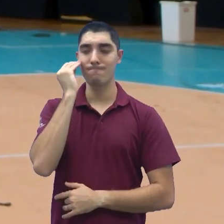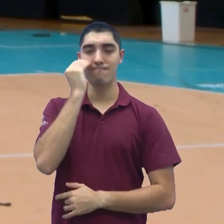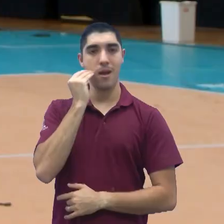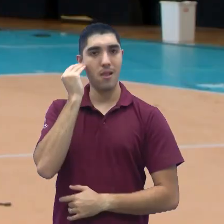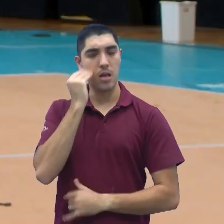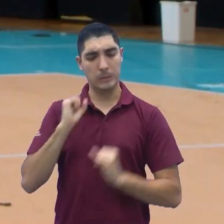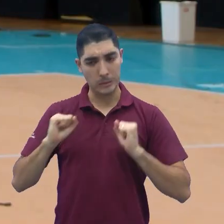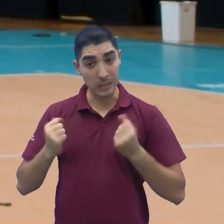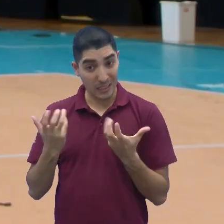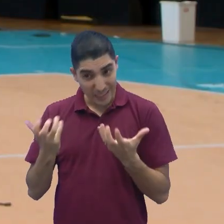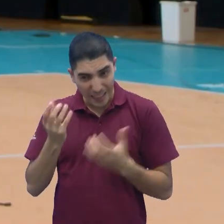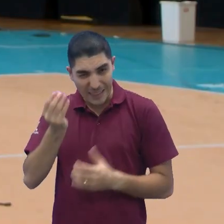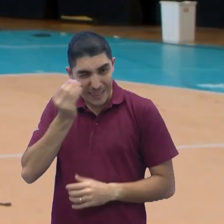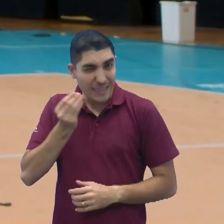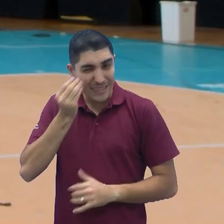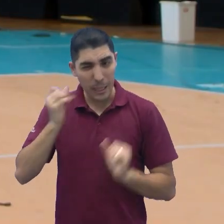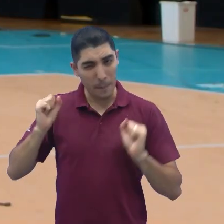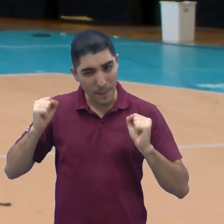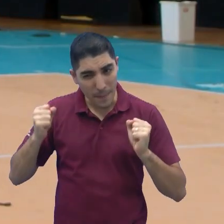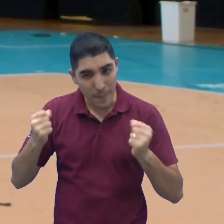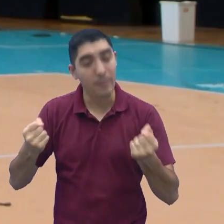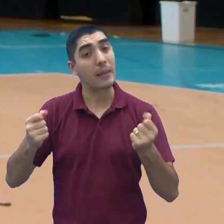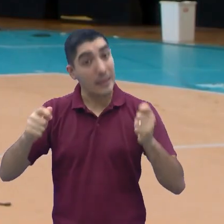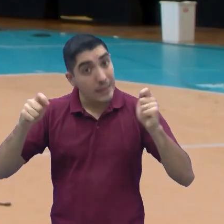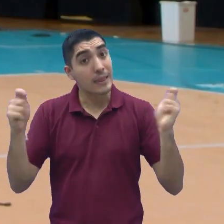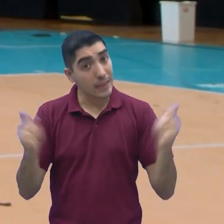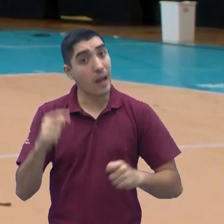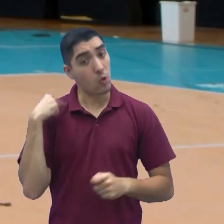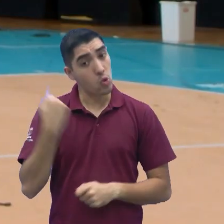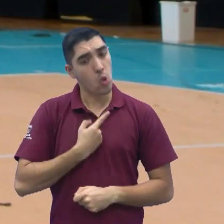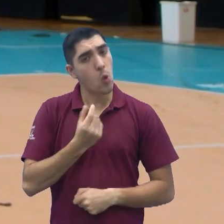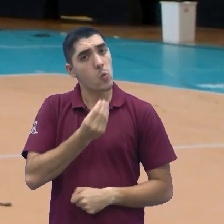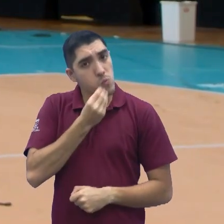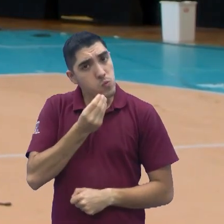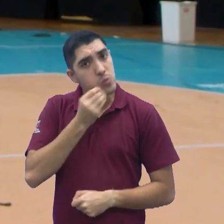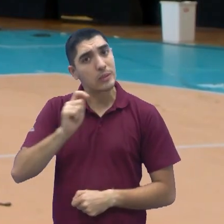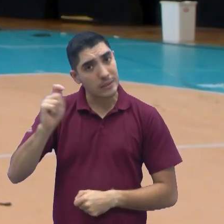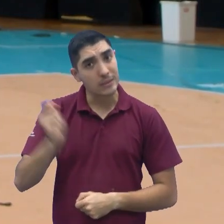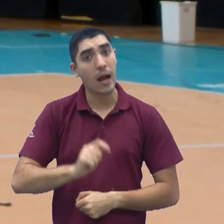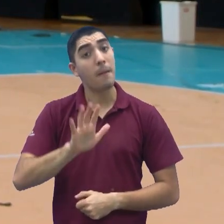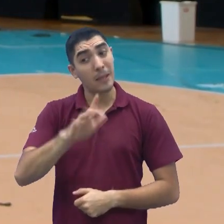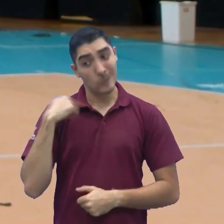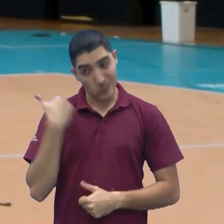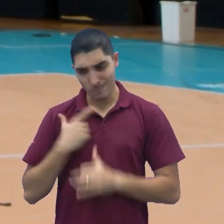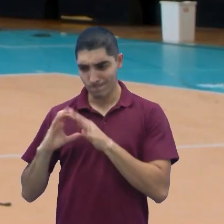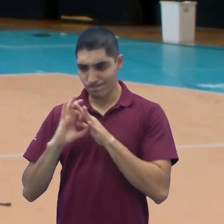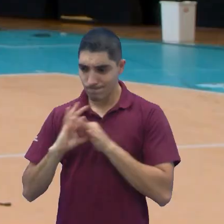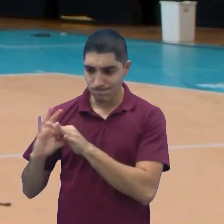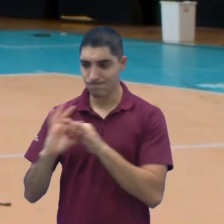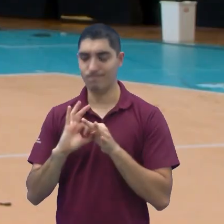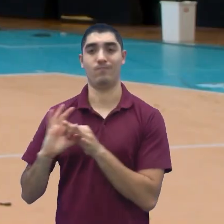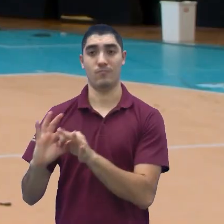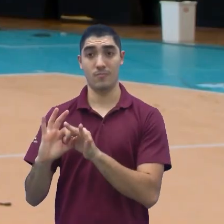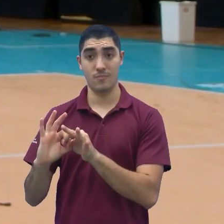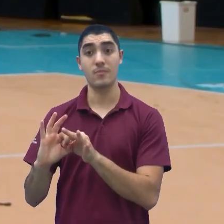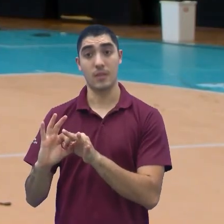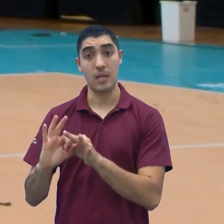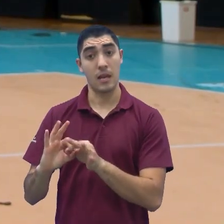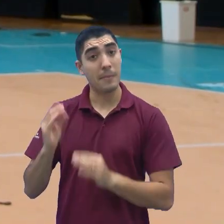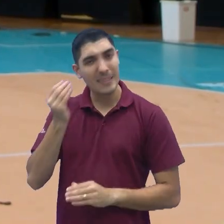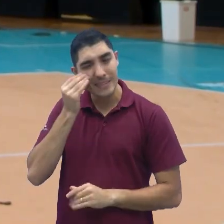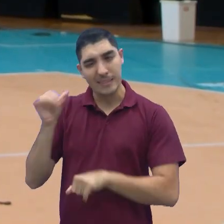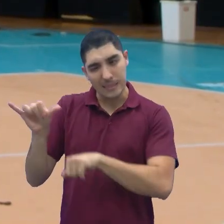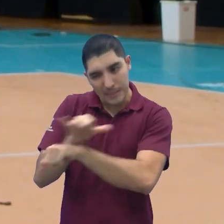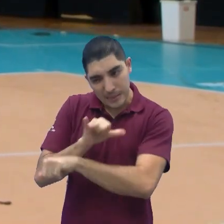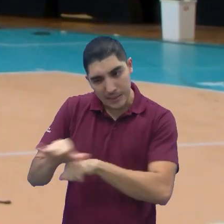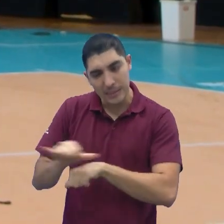mais, é possível dentro das nossas limitações, mas pelas nossas próprias forças. Acho que isso é o caminho para a gente olhar para a tabela sempre como